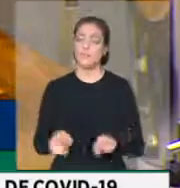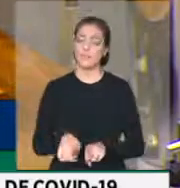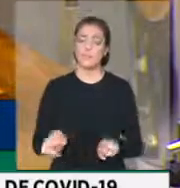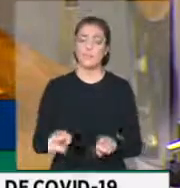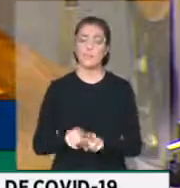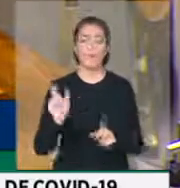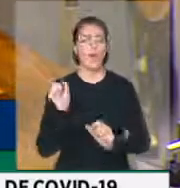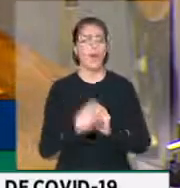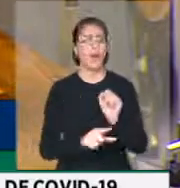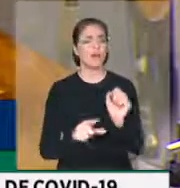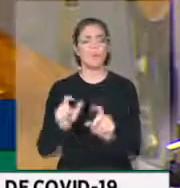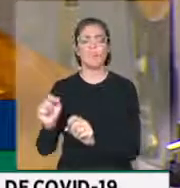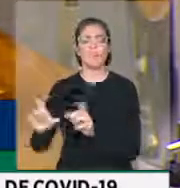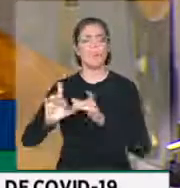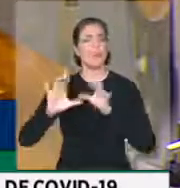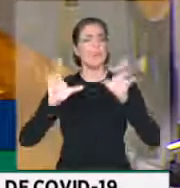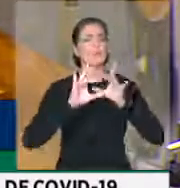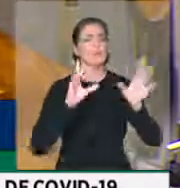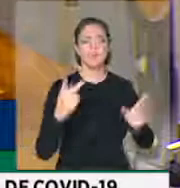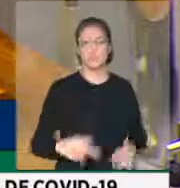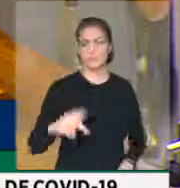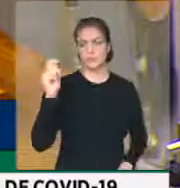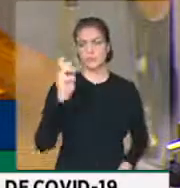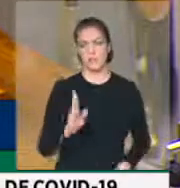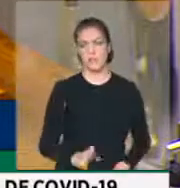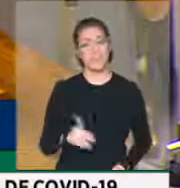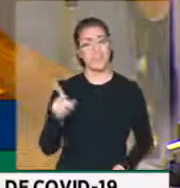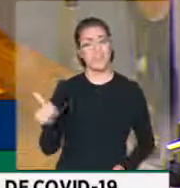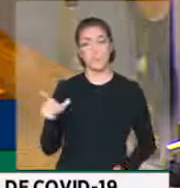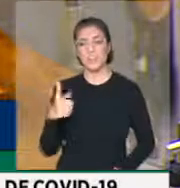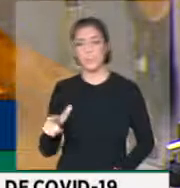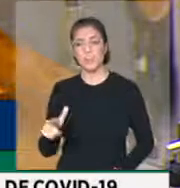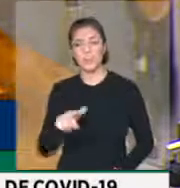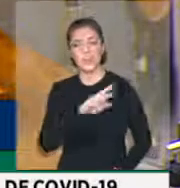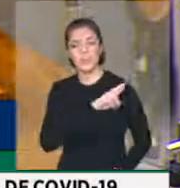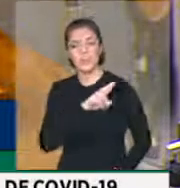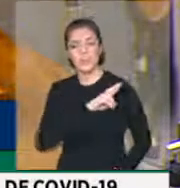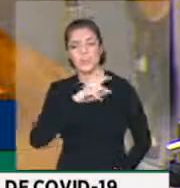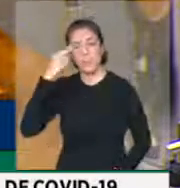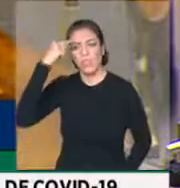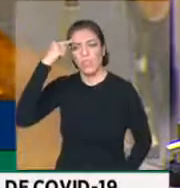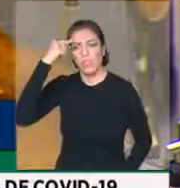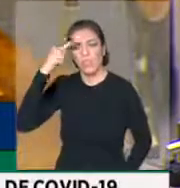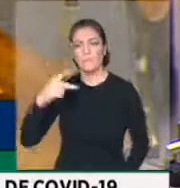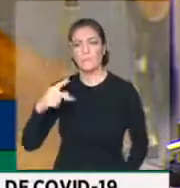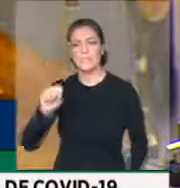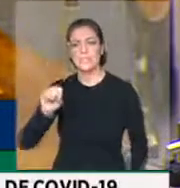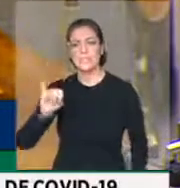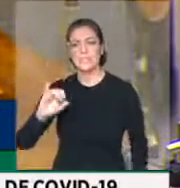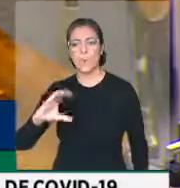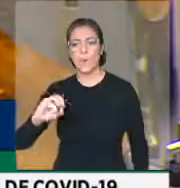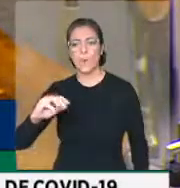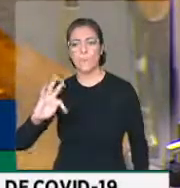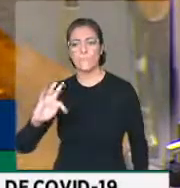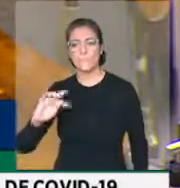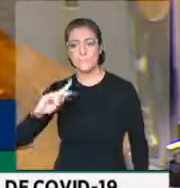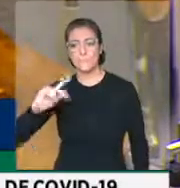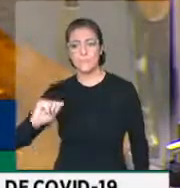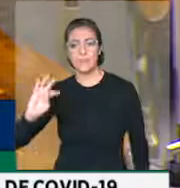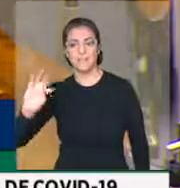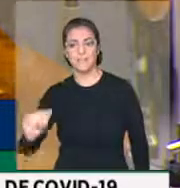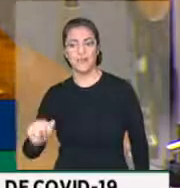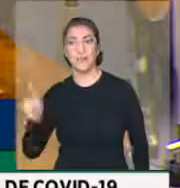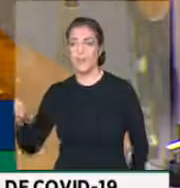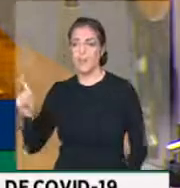do Brasil. E esse responsável, psicopata, presidente da República, desceu na